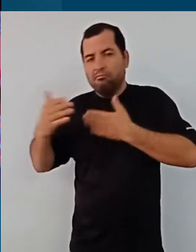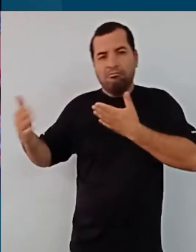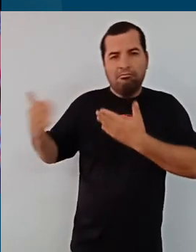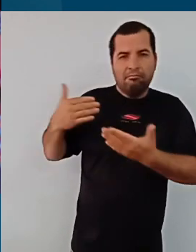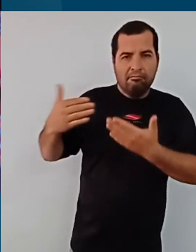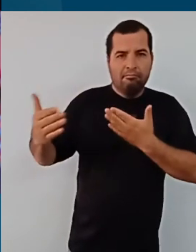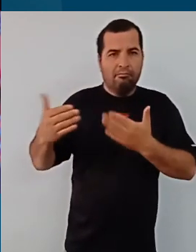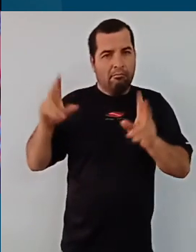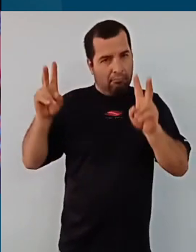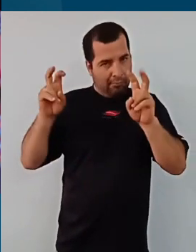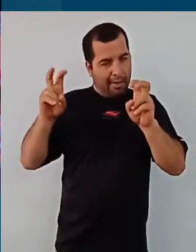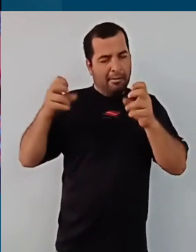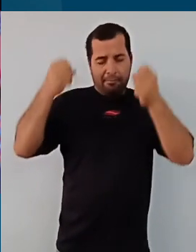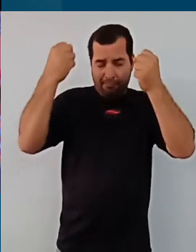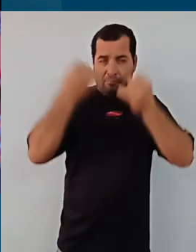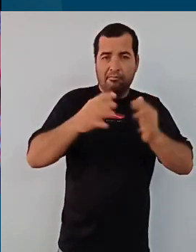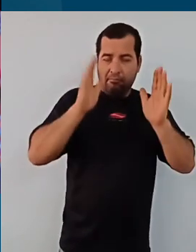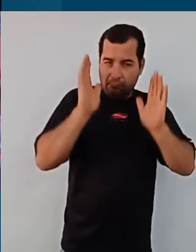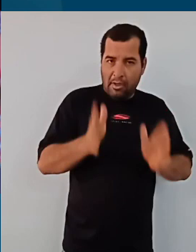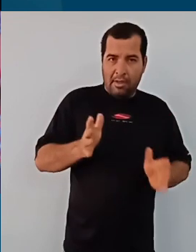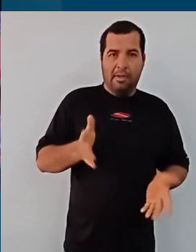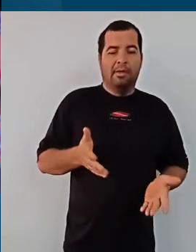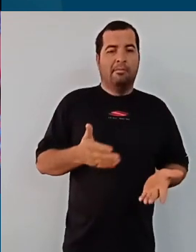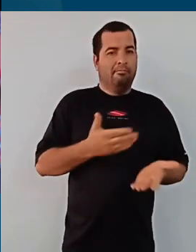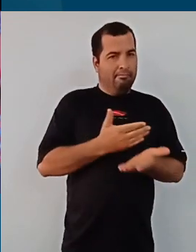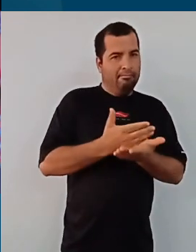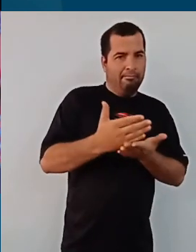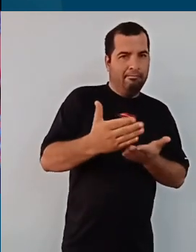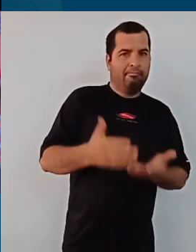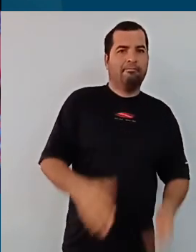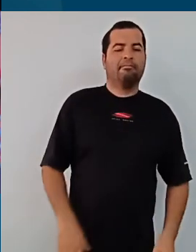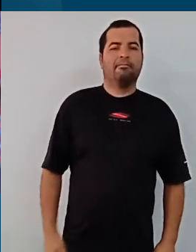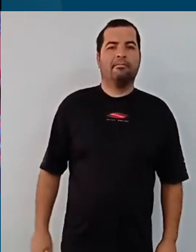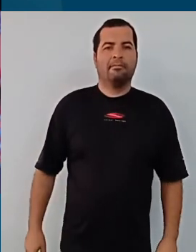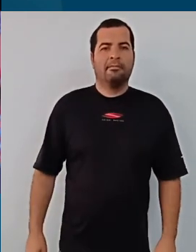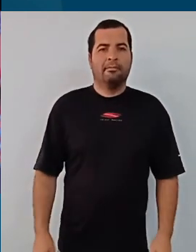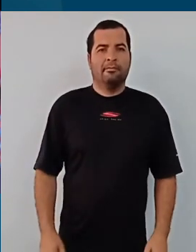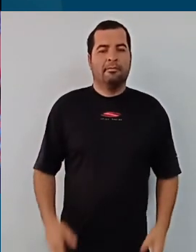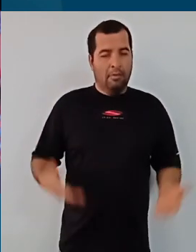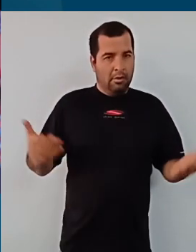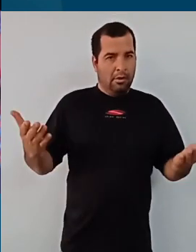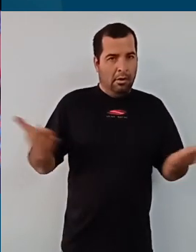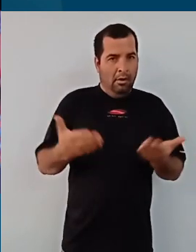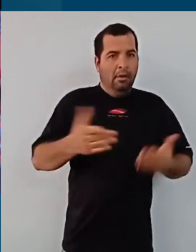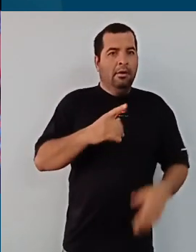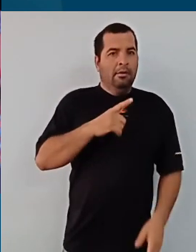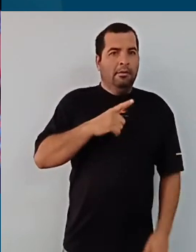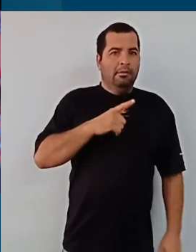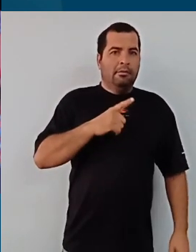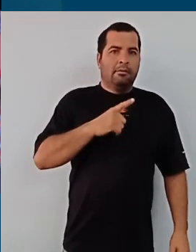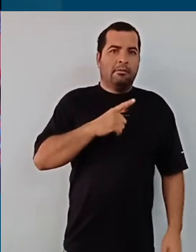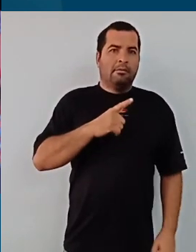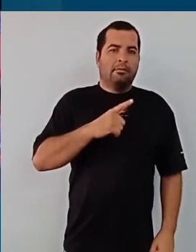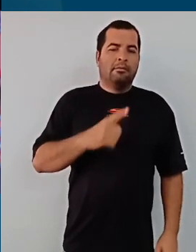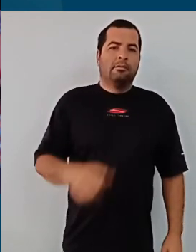sobre tudo isso que foi dito agora nessa primeira parte da live, né? Então, aqui eu